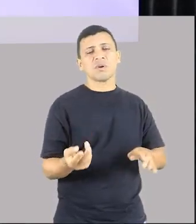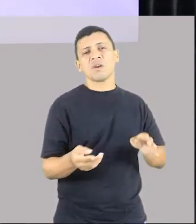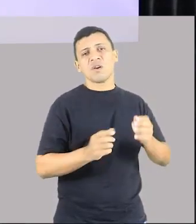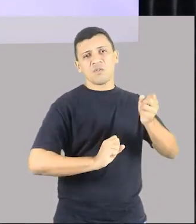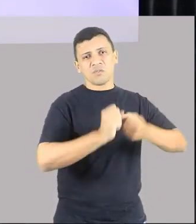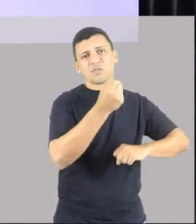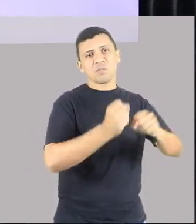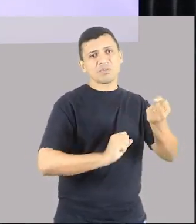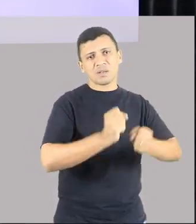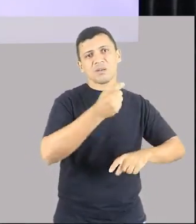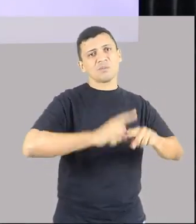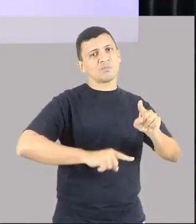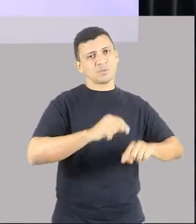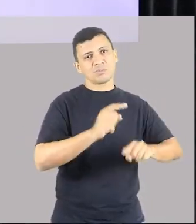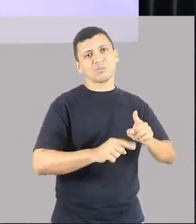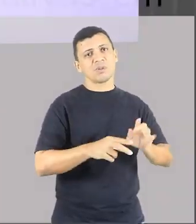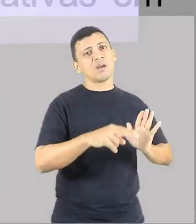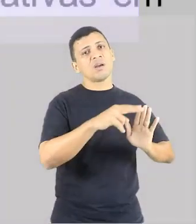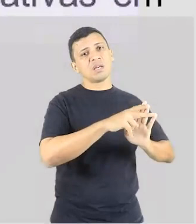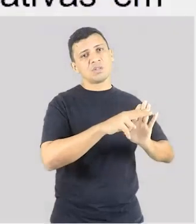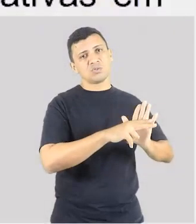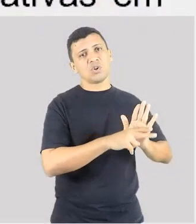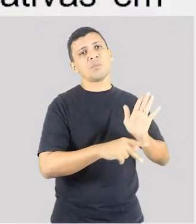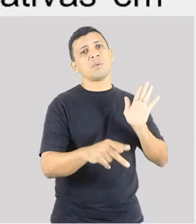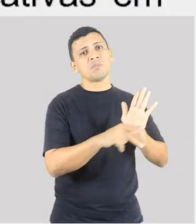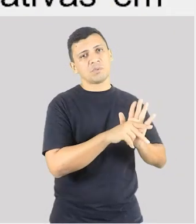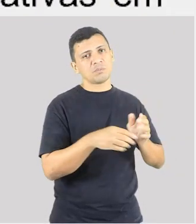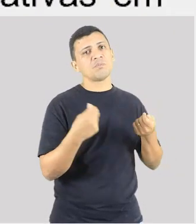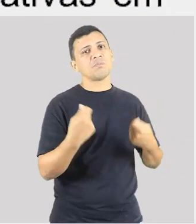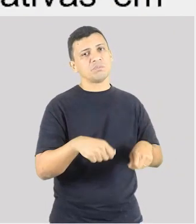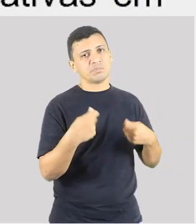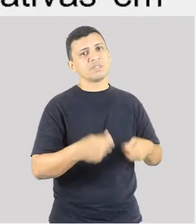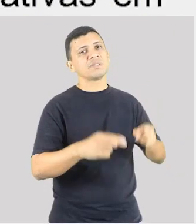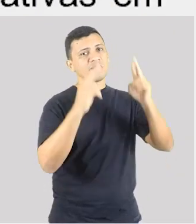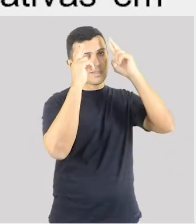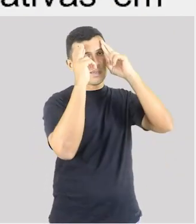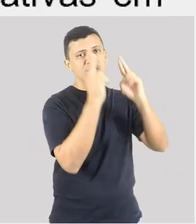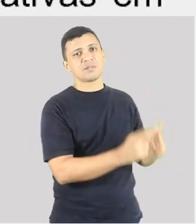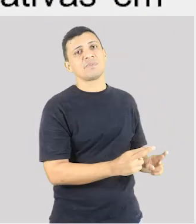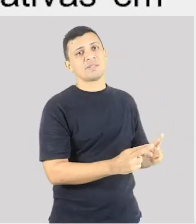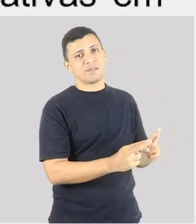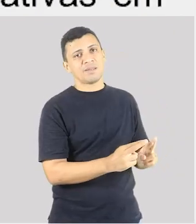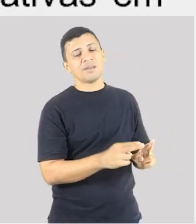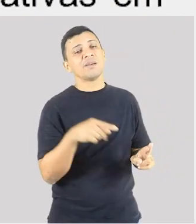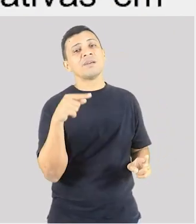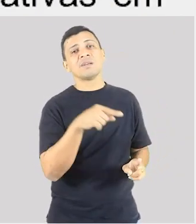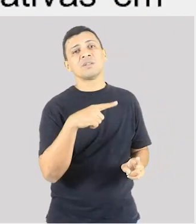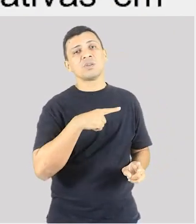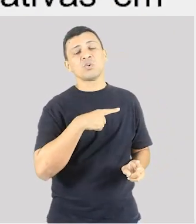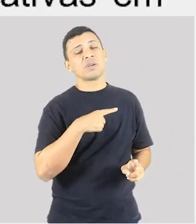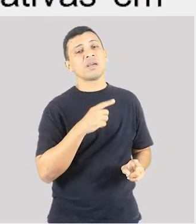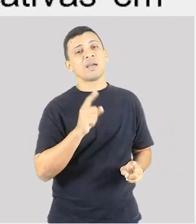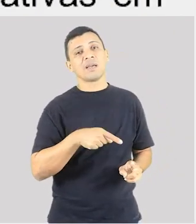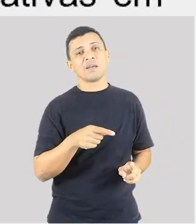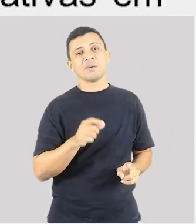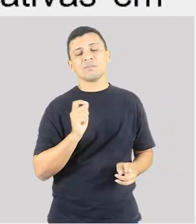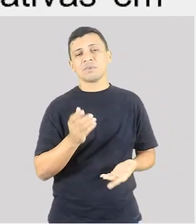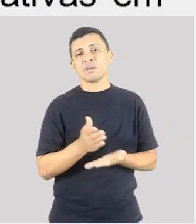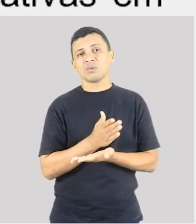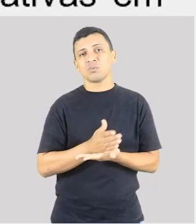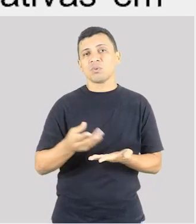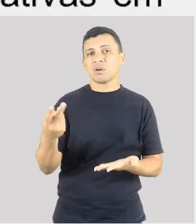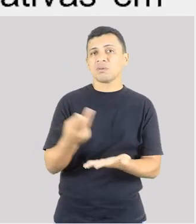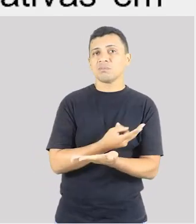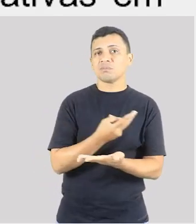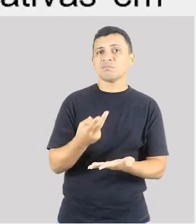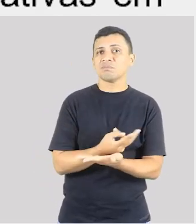fabricado, enfim, as normas próprias que ele deveria respeitar. Ele incidiu, portanto, numa infração administrativa